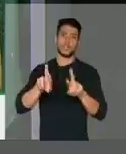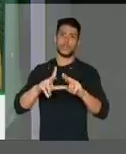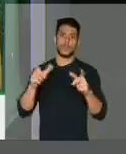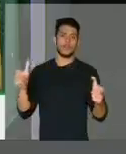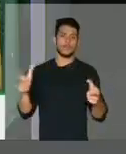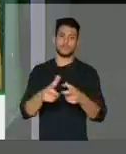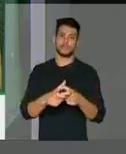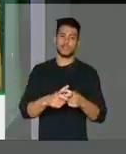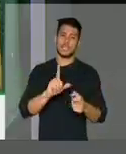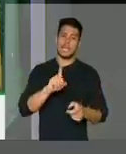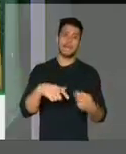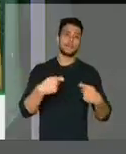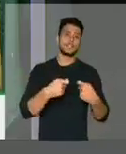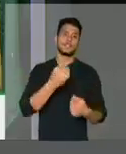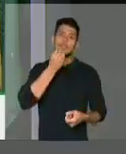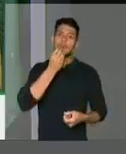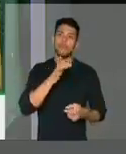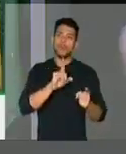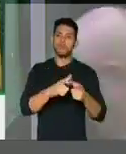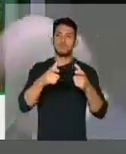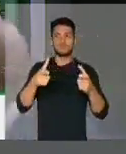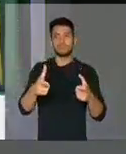sou a favor do Estado necessário para o povo brasileiro.